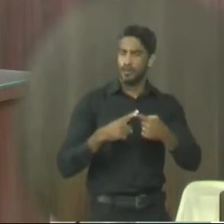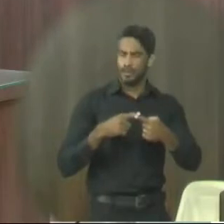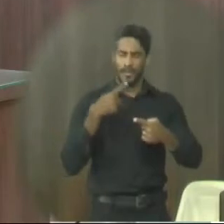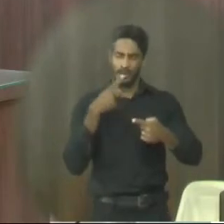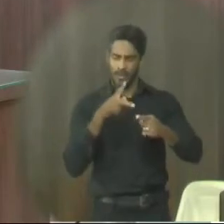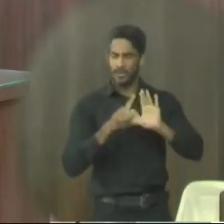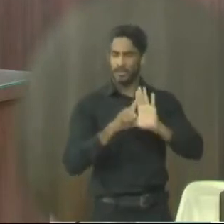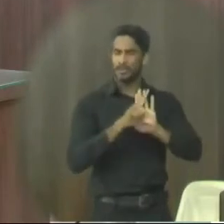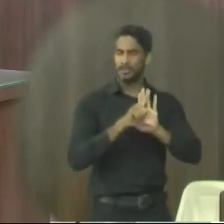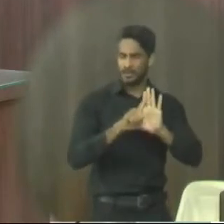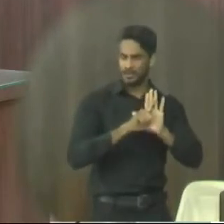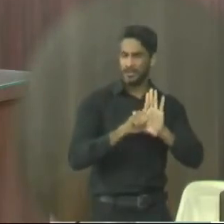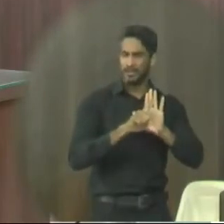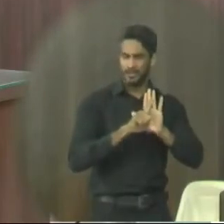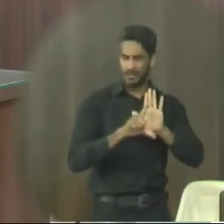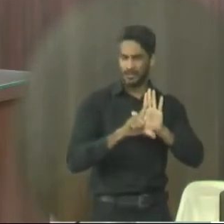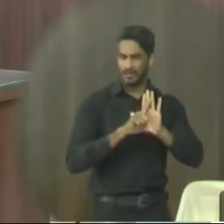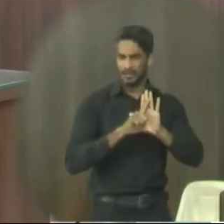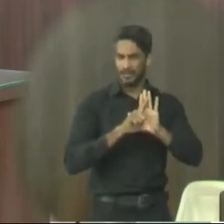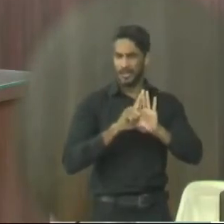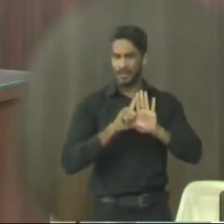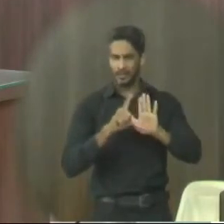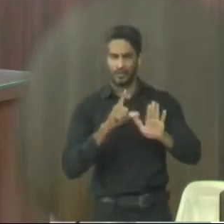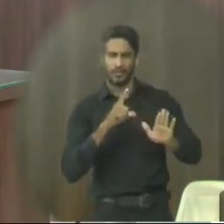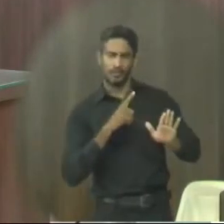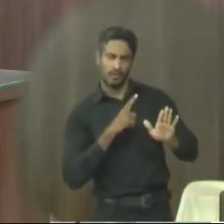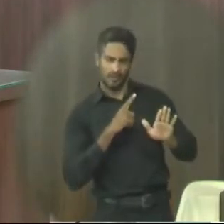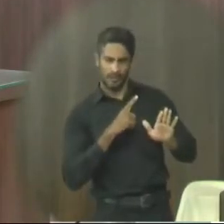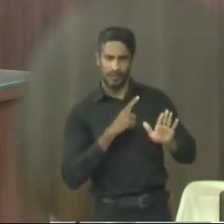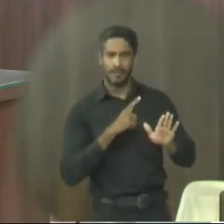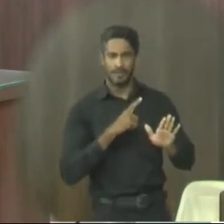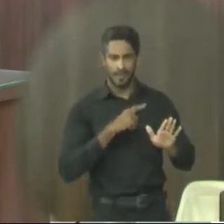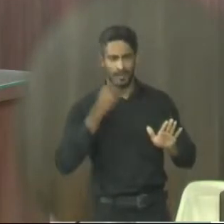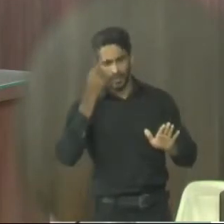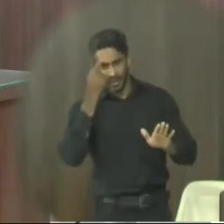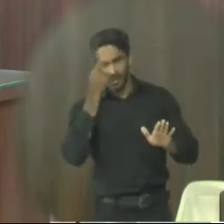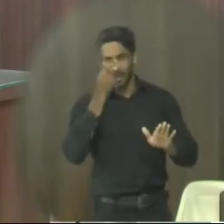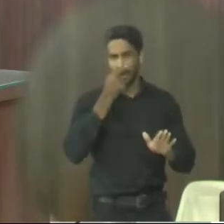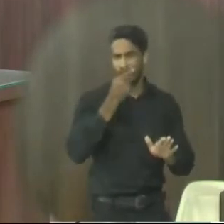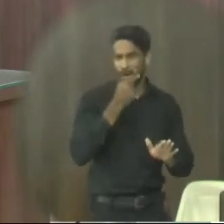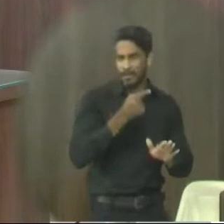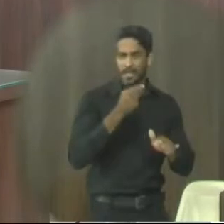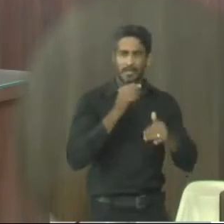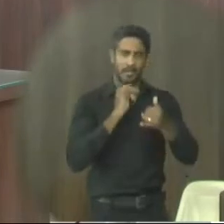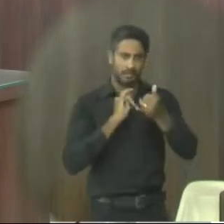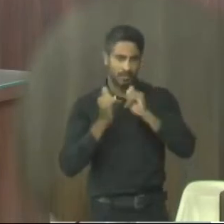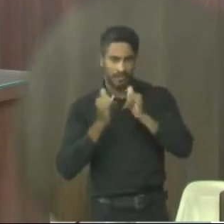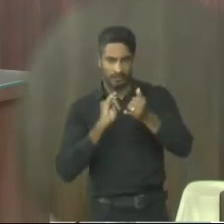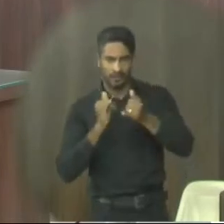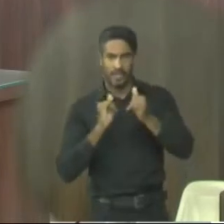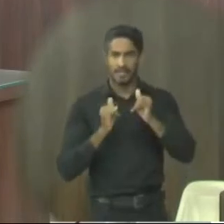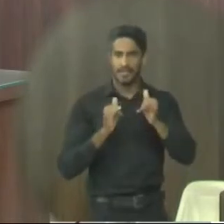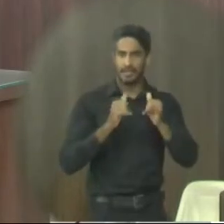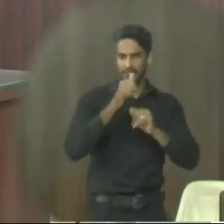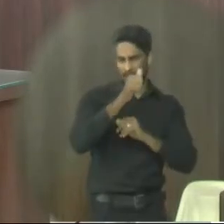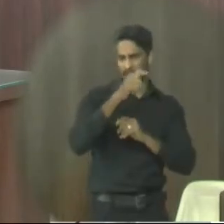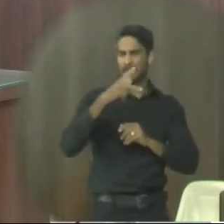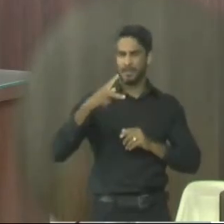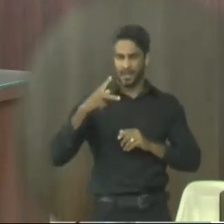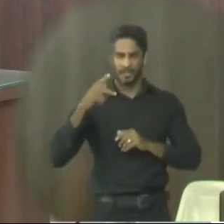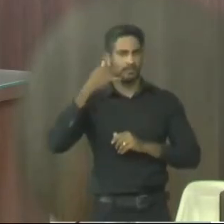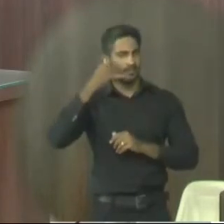legislador impôs ao poder executivo a obrigação da divulgação por meio de aplicativos para